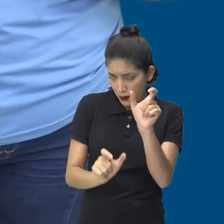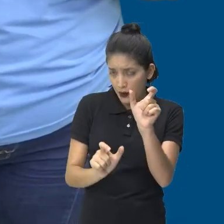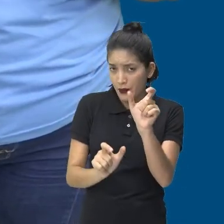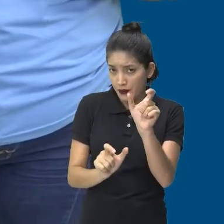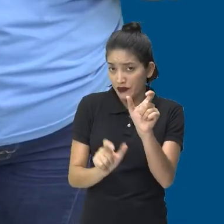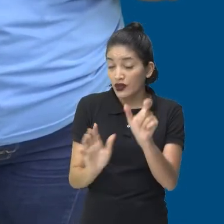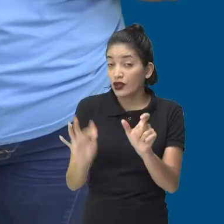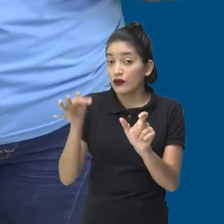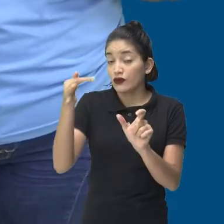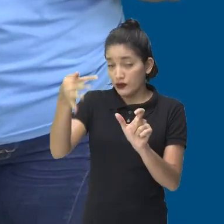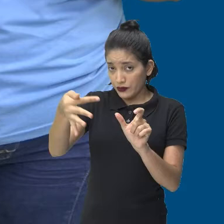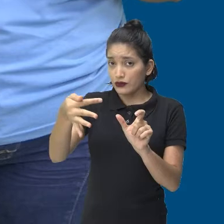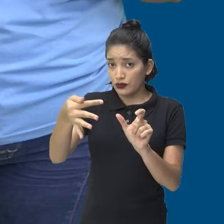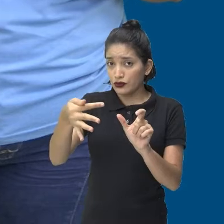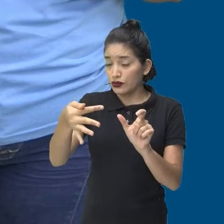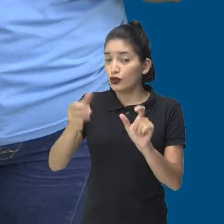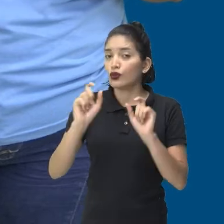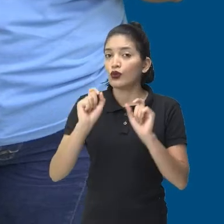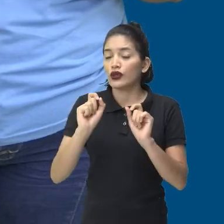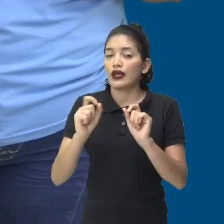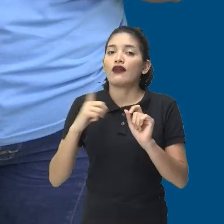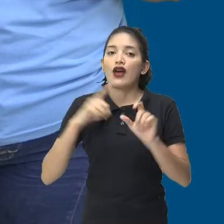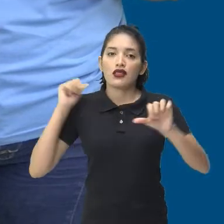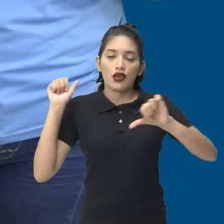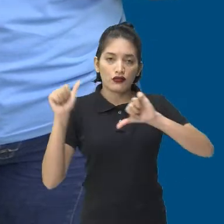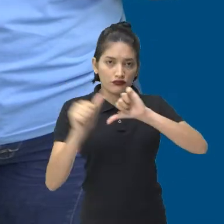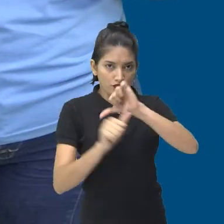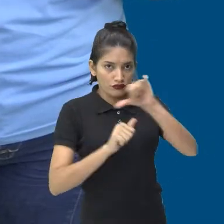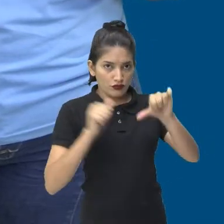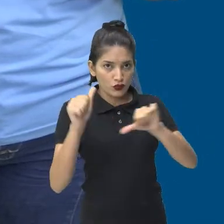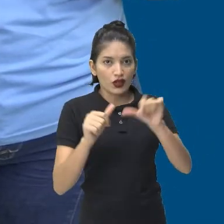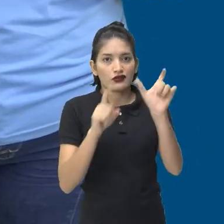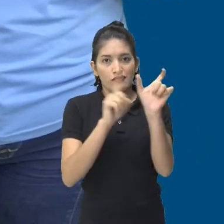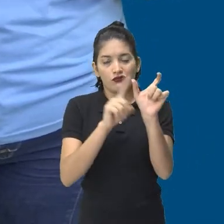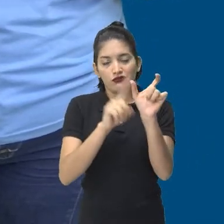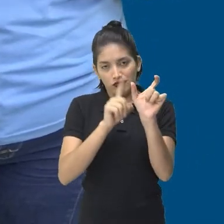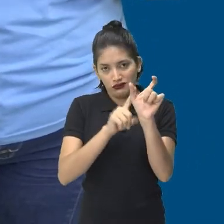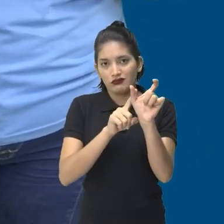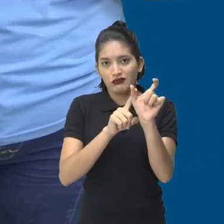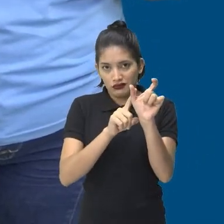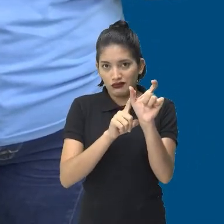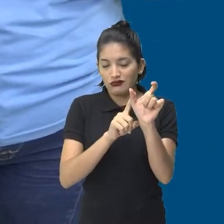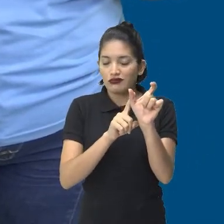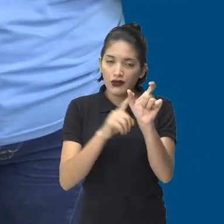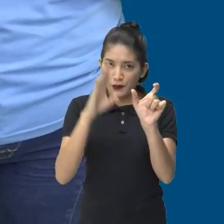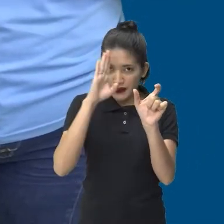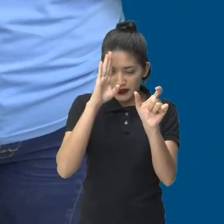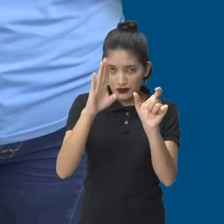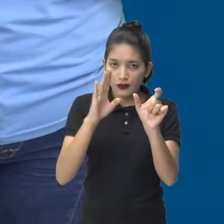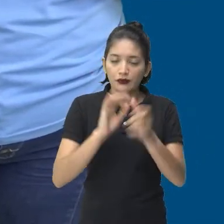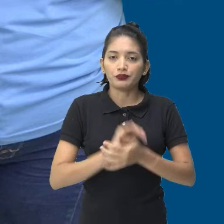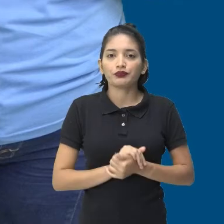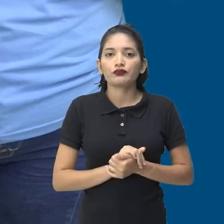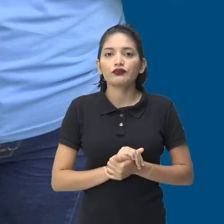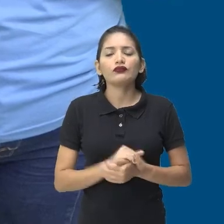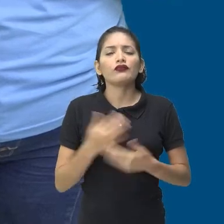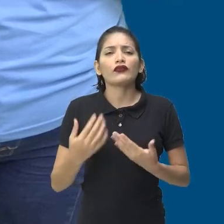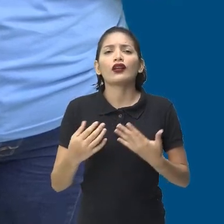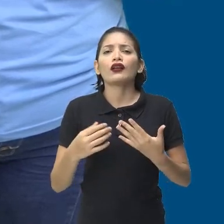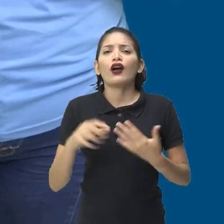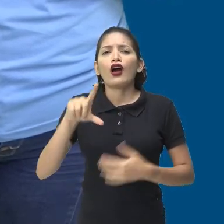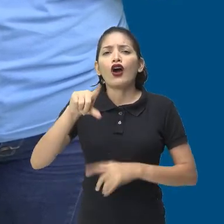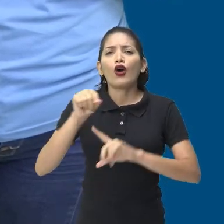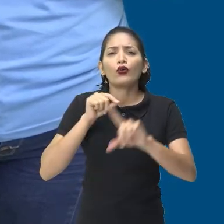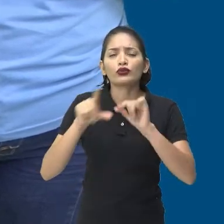caso aqui no futuro imperfeito, eles sofrerão alteração no seu radical, tá bom? Na sua raiz. Nós selecionamos